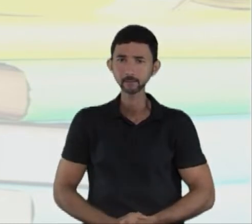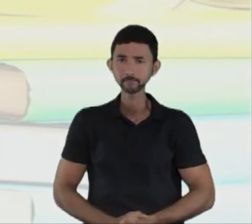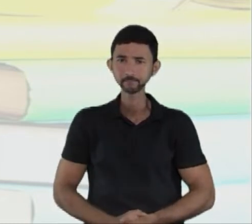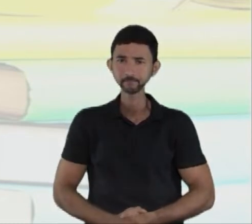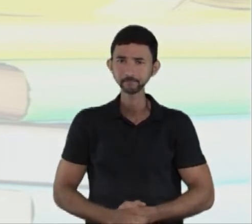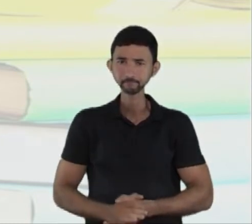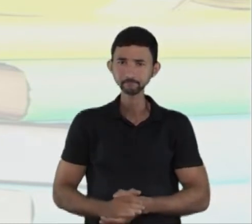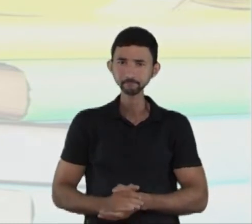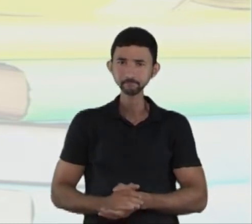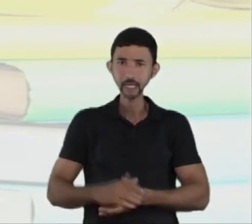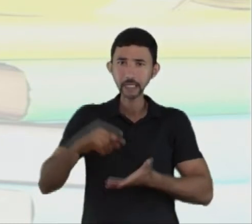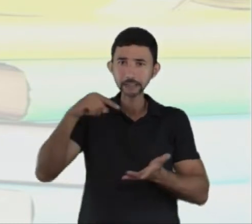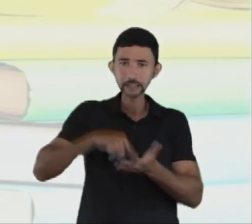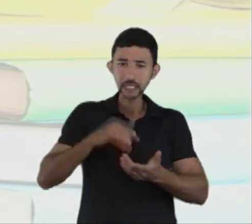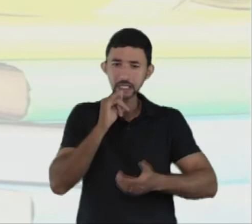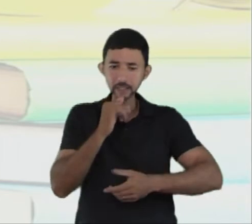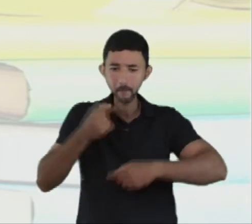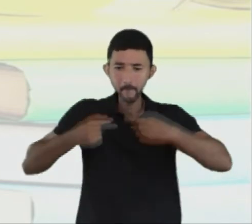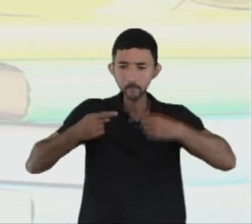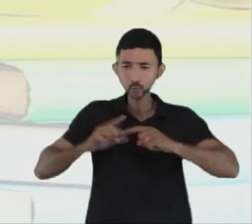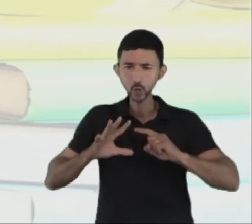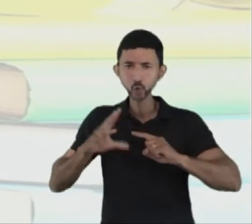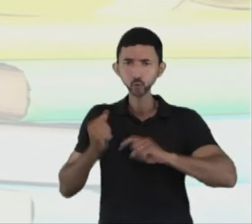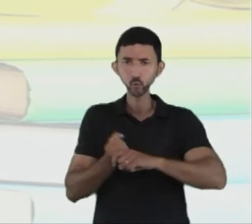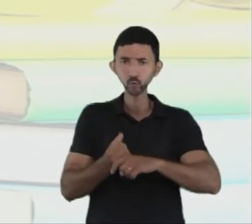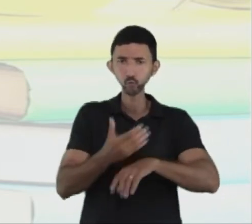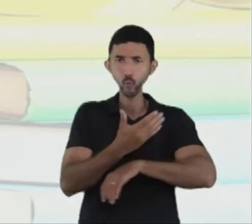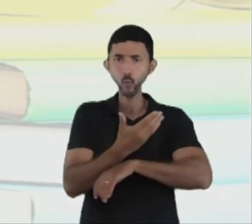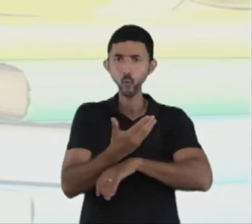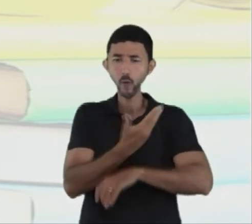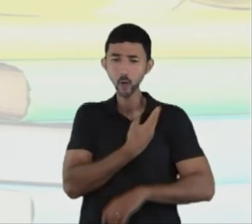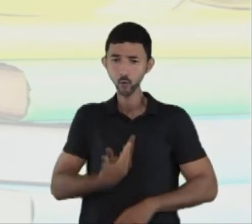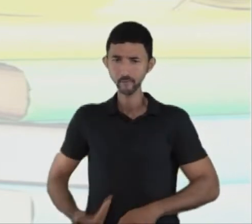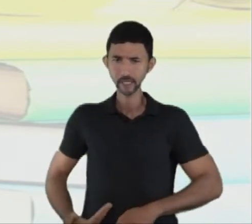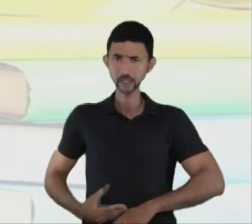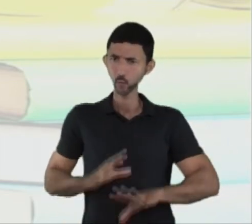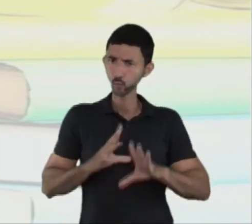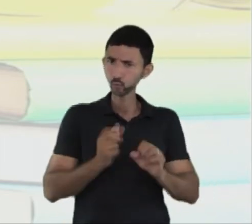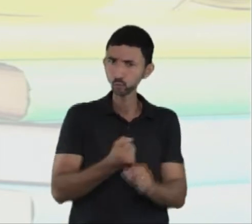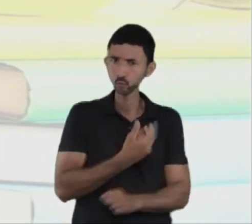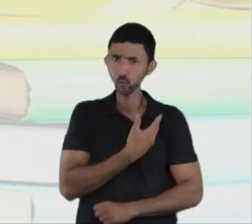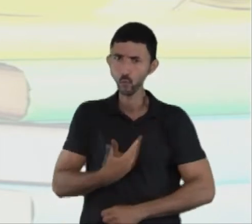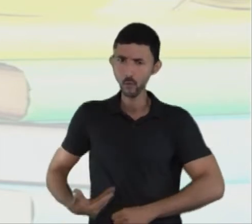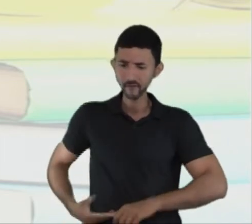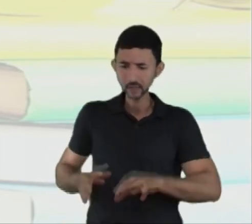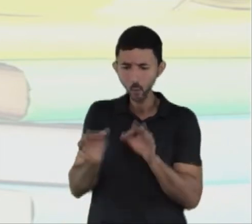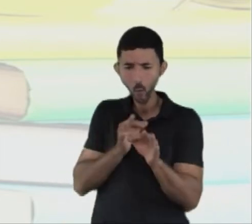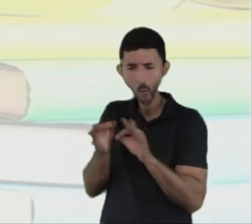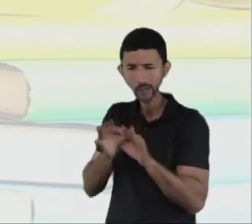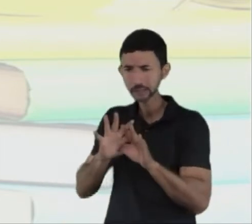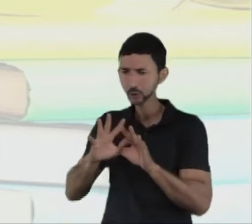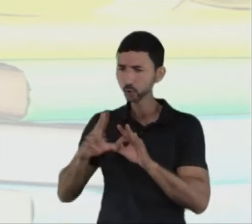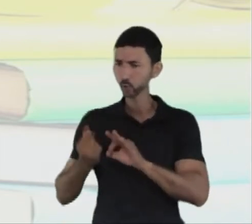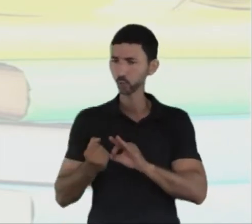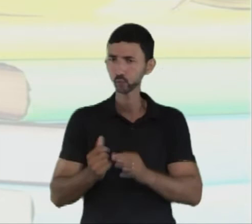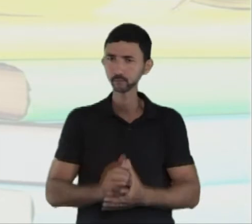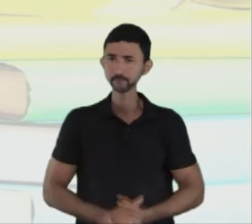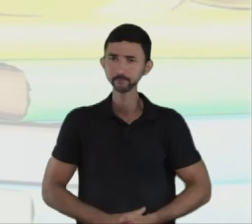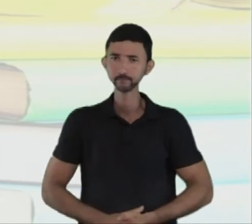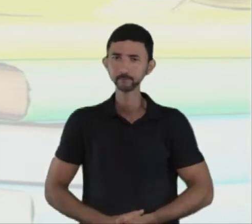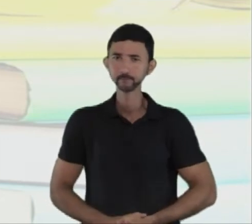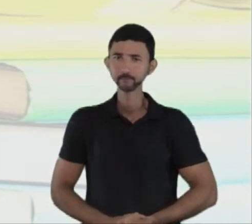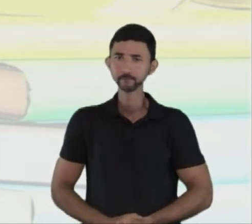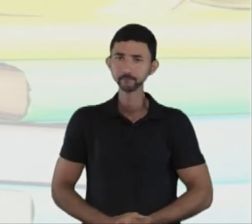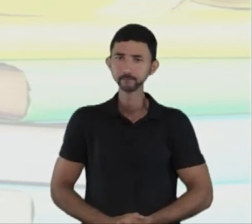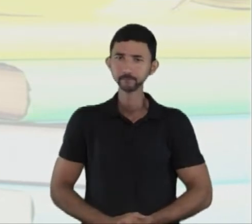Centralização das decisões políticas, ou seja, tudo passa pelo governo. Tá? O governo não só regula, ele controla tudo. Tá?